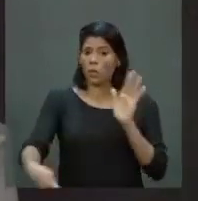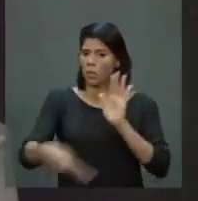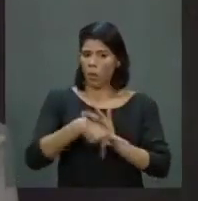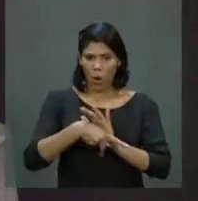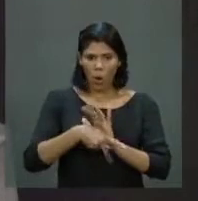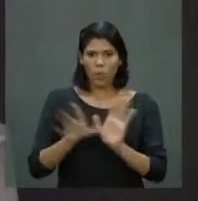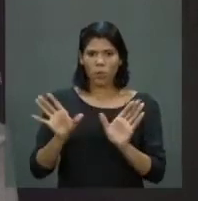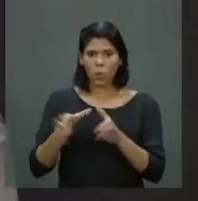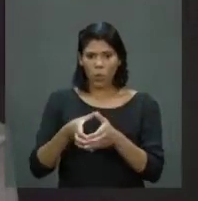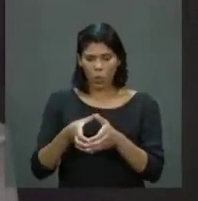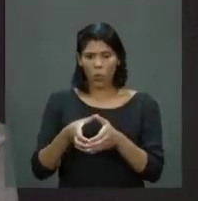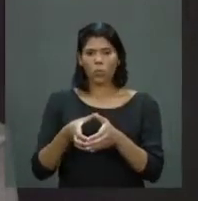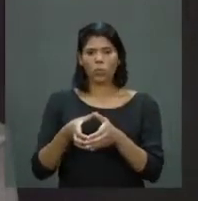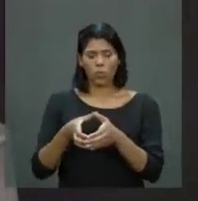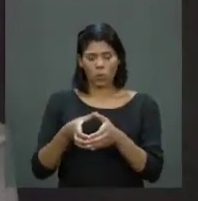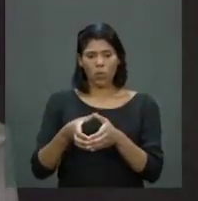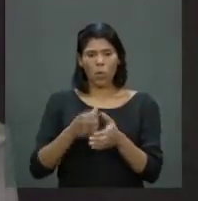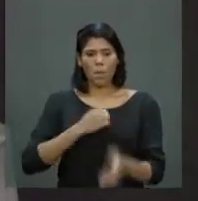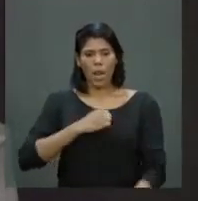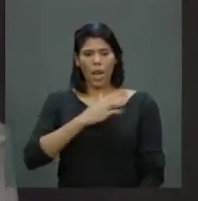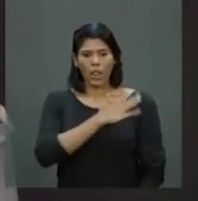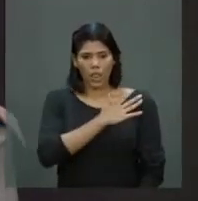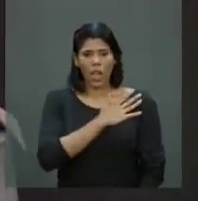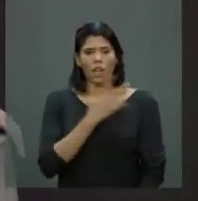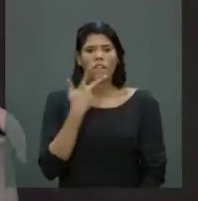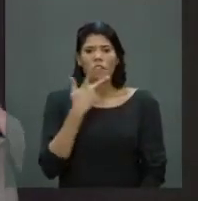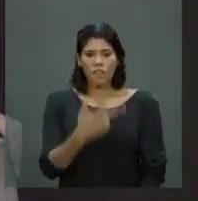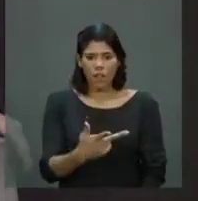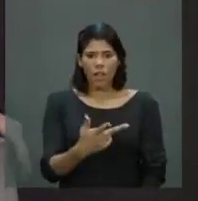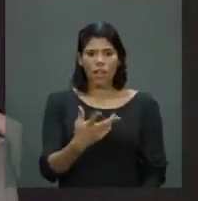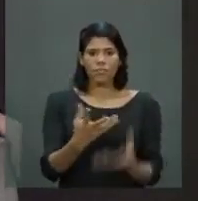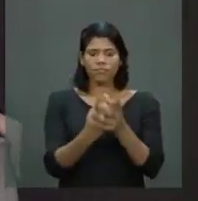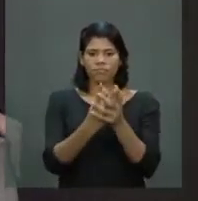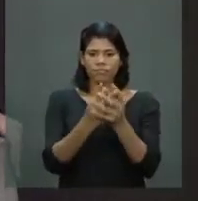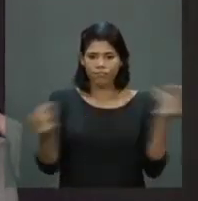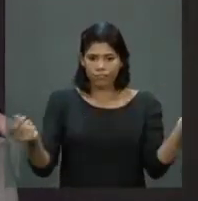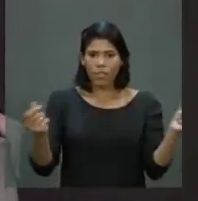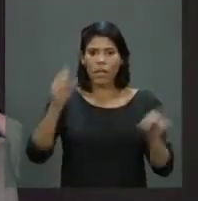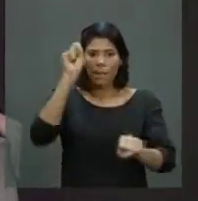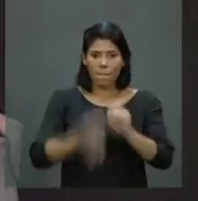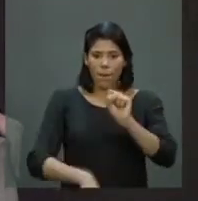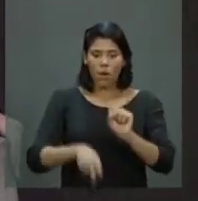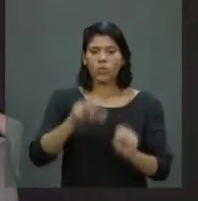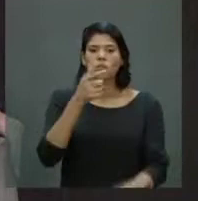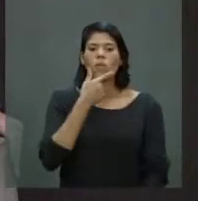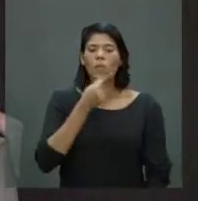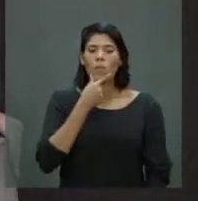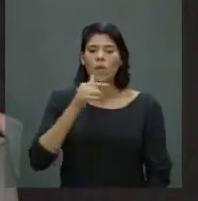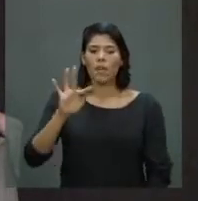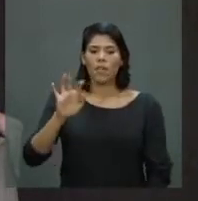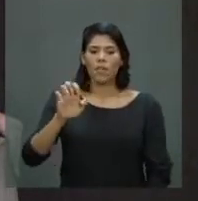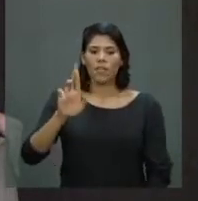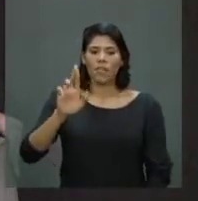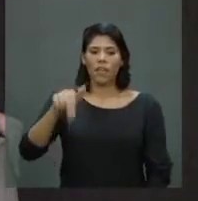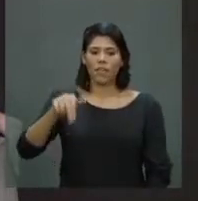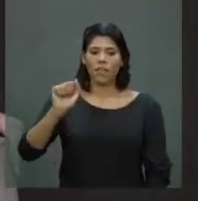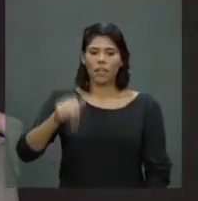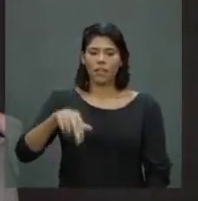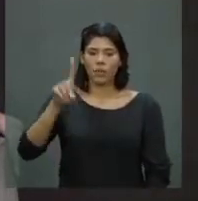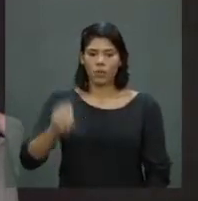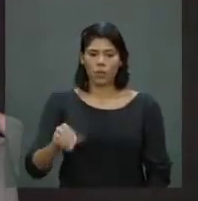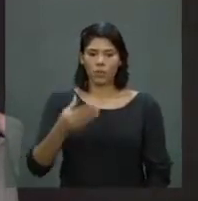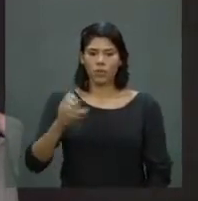Armadas, atestaram o desaparecimento e morte de Fernando Santa Cruz. Portanto, ele mentiu à